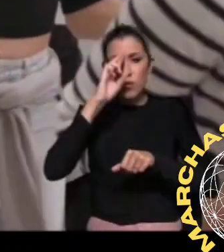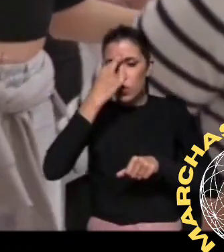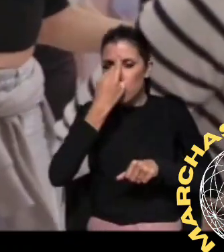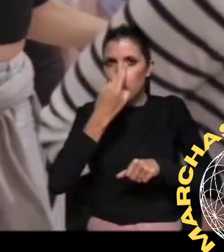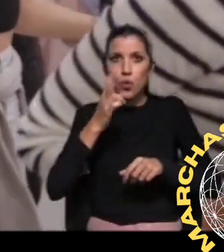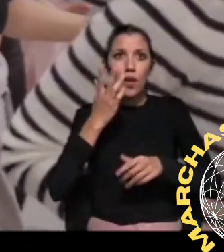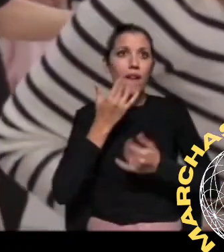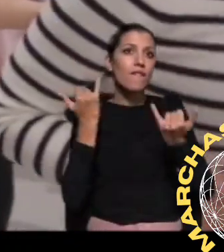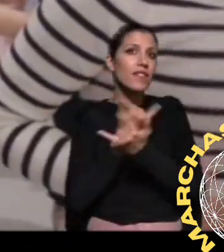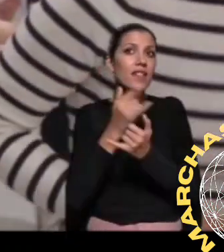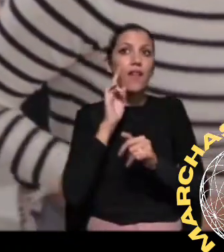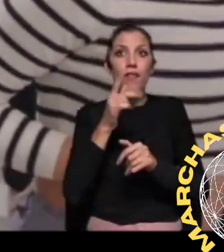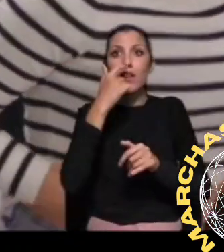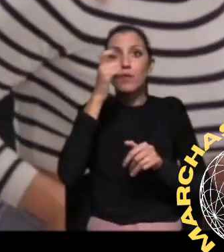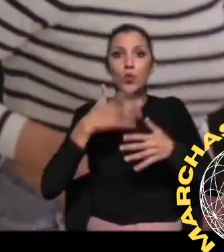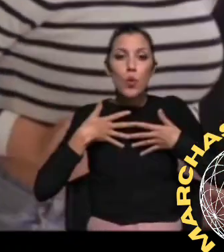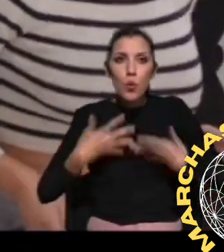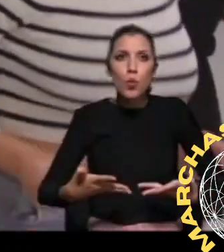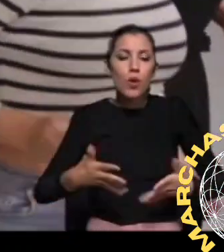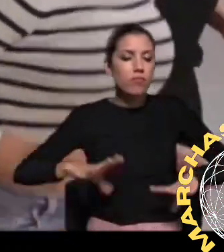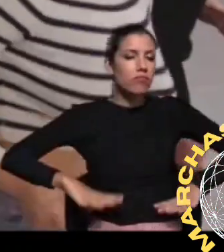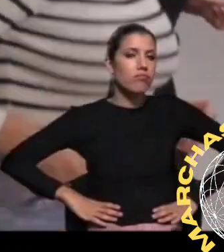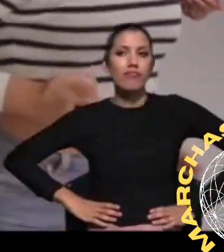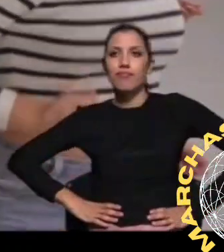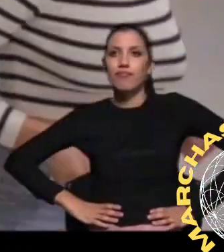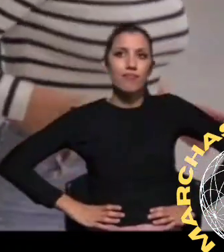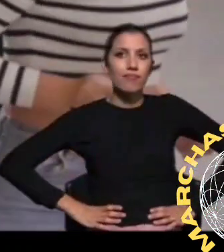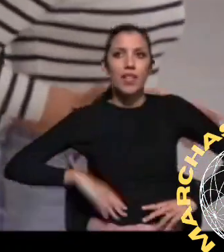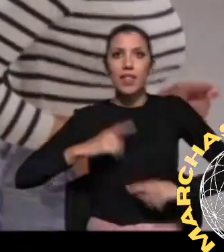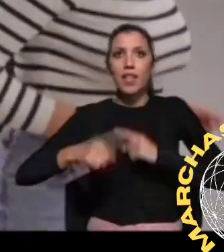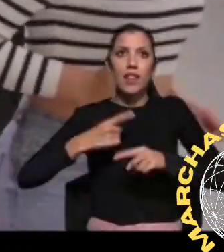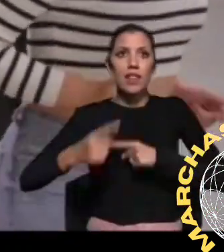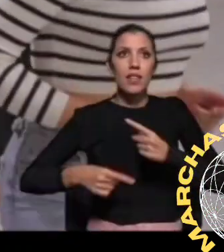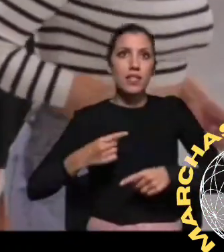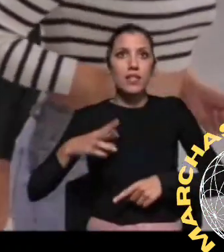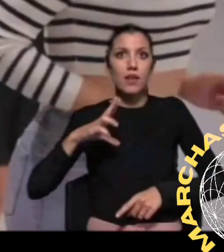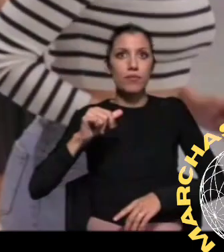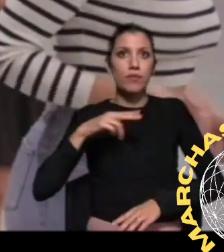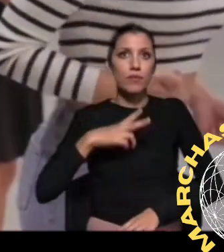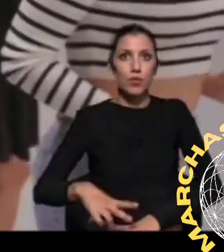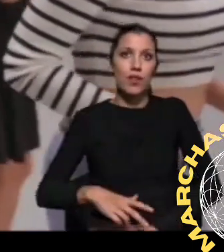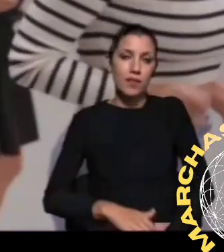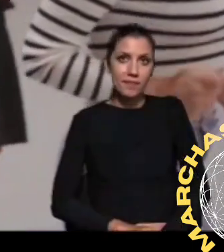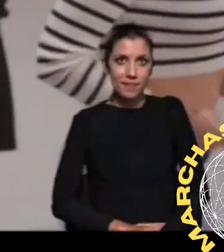toda esta dedicação que se põe nas marchas e que se põe nesta tradição em Portugal.